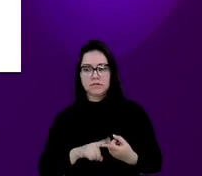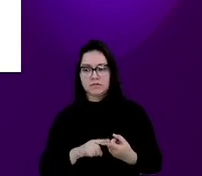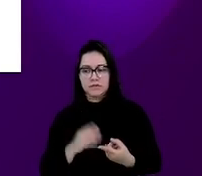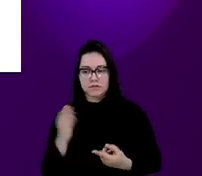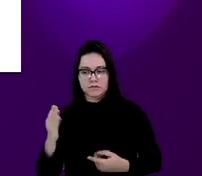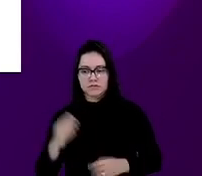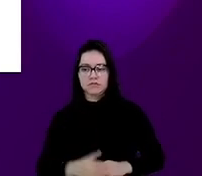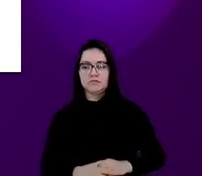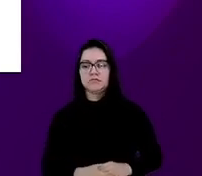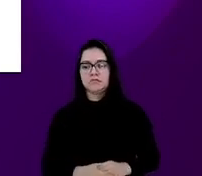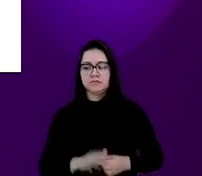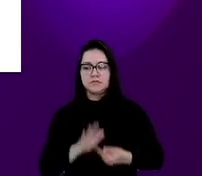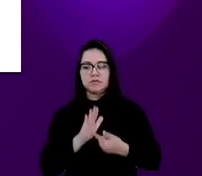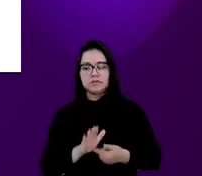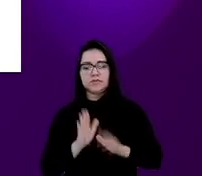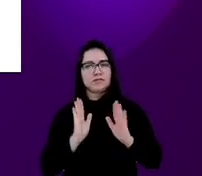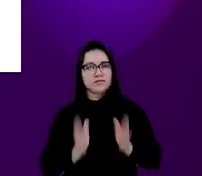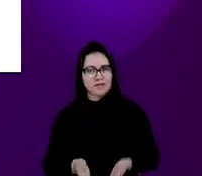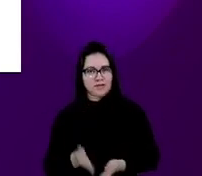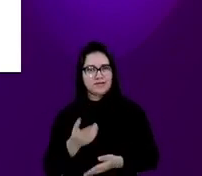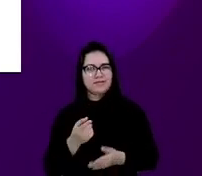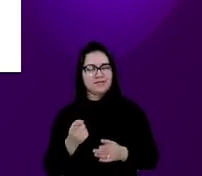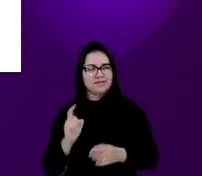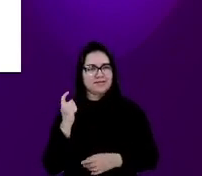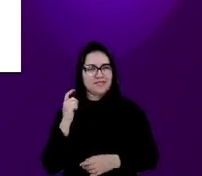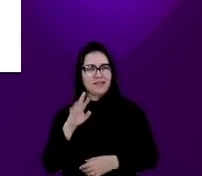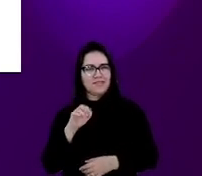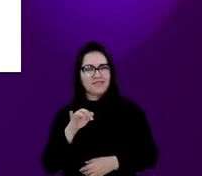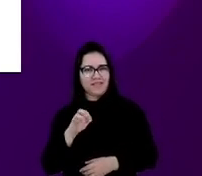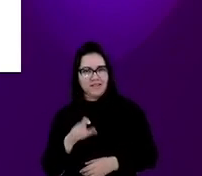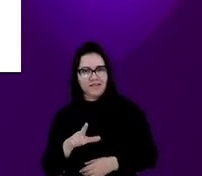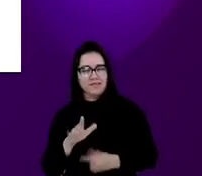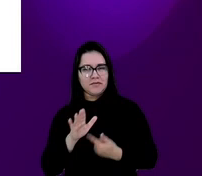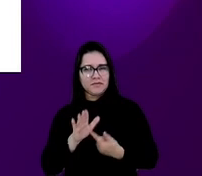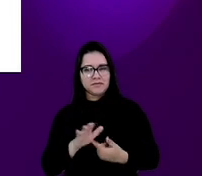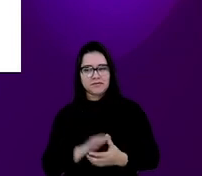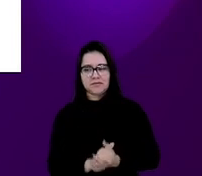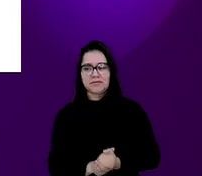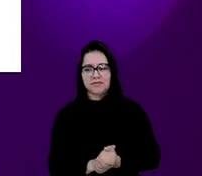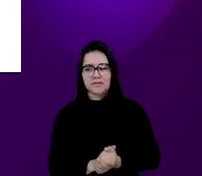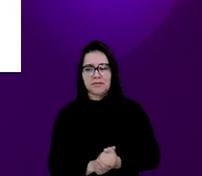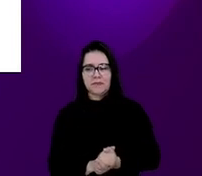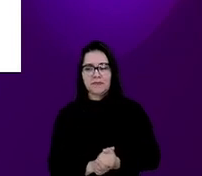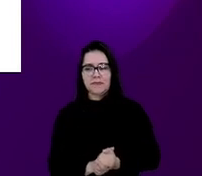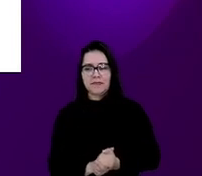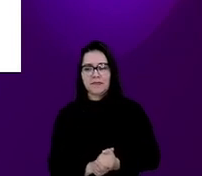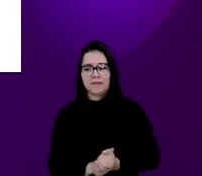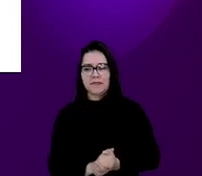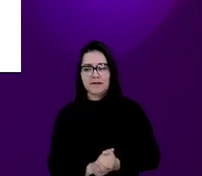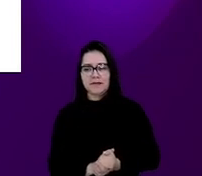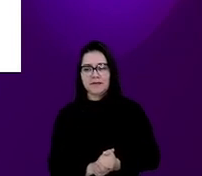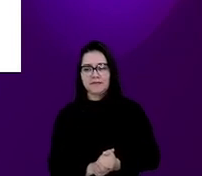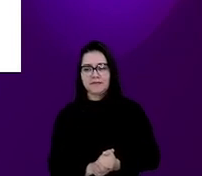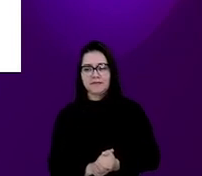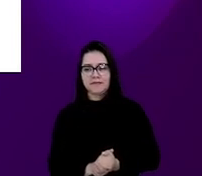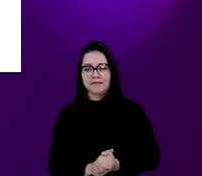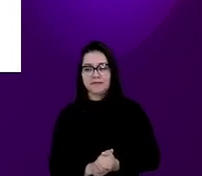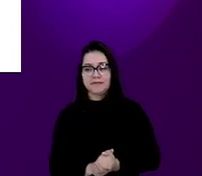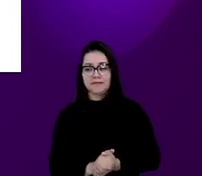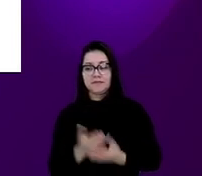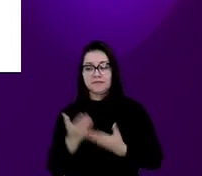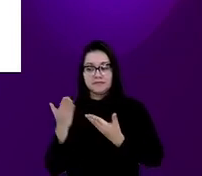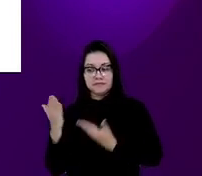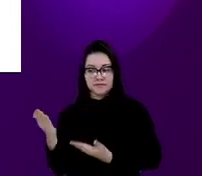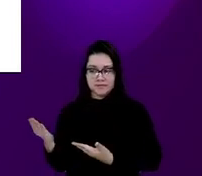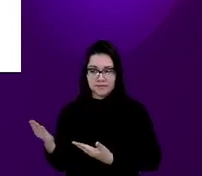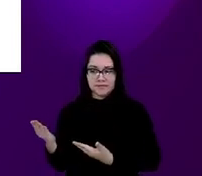Rafael mostrou para a gente no caso de tumor renal. Esse é um tumor de testículo que invade a área aí da uro também, mas lá